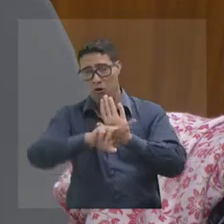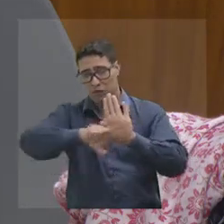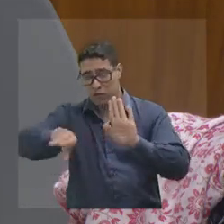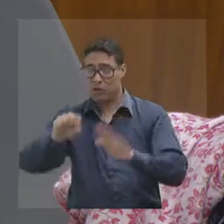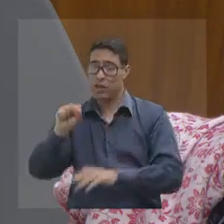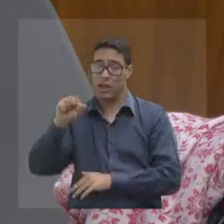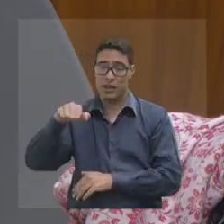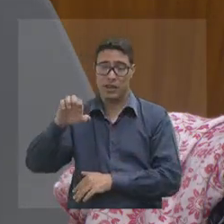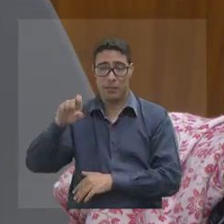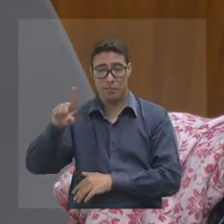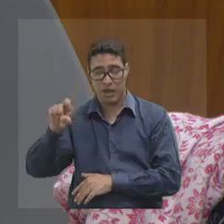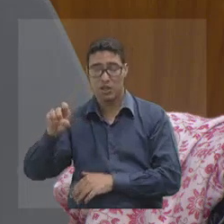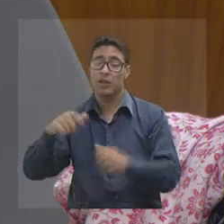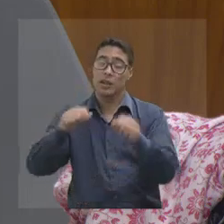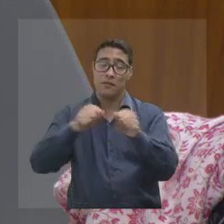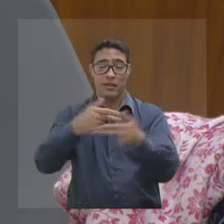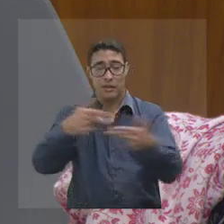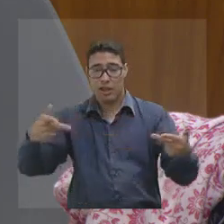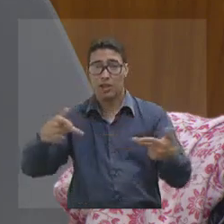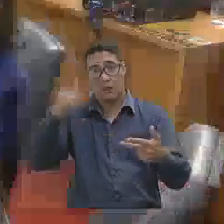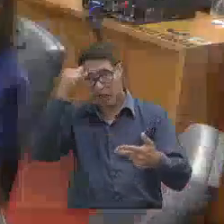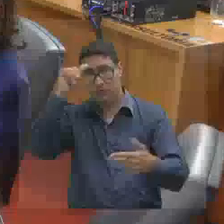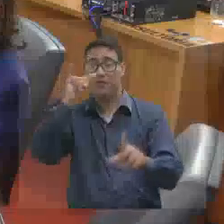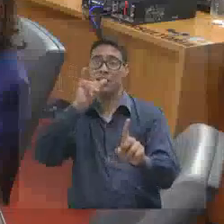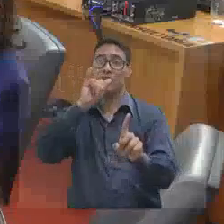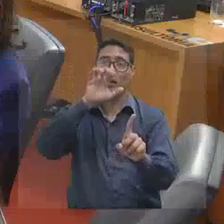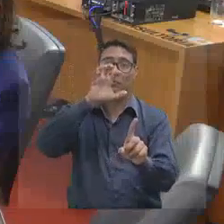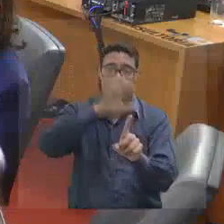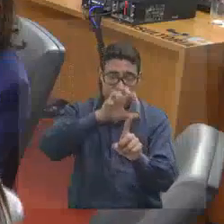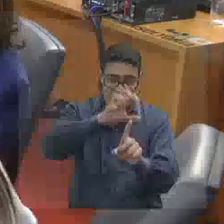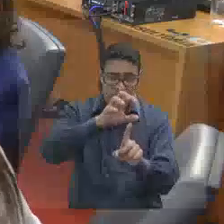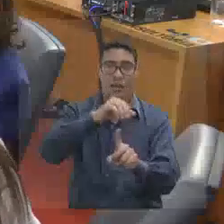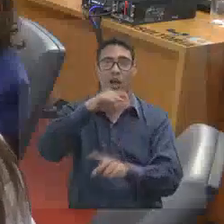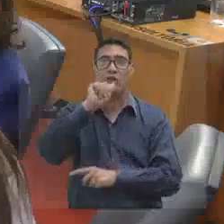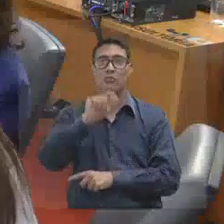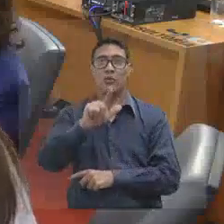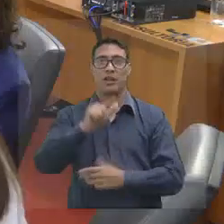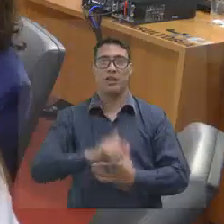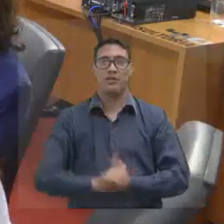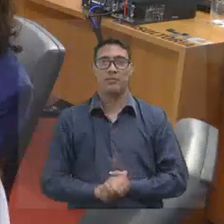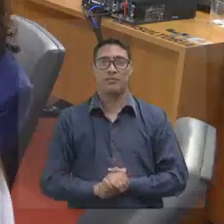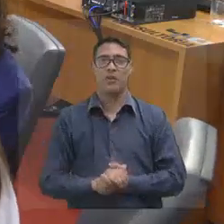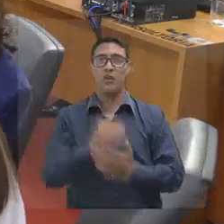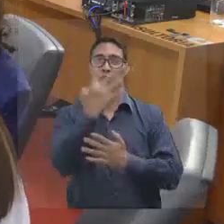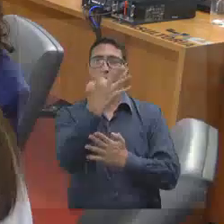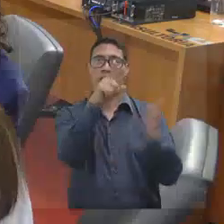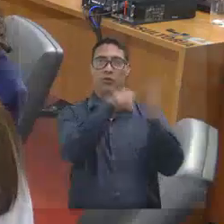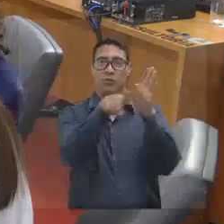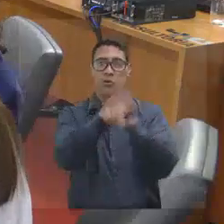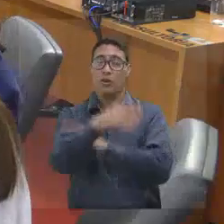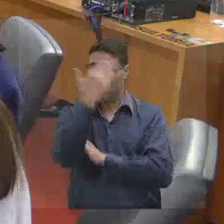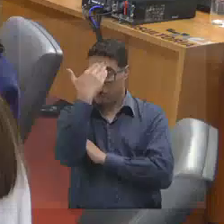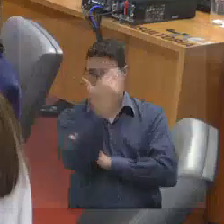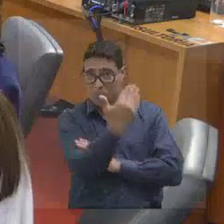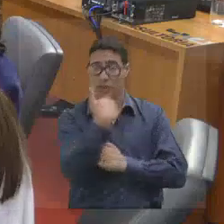combater o assédio moral obrigada então são quatro perguntas viu dito Obrigado Marília